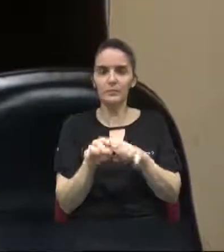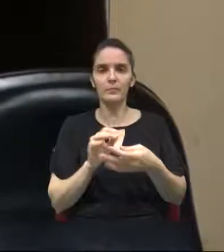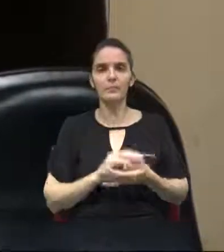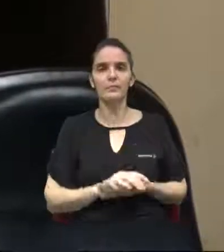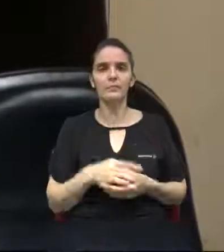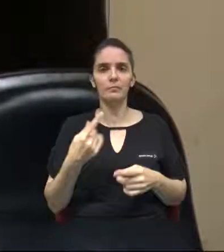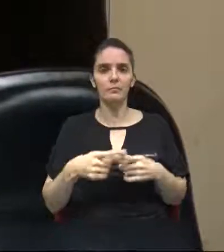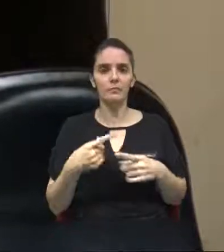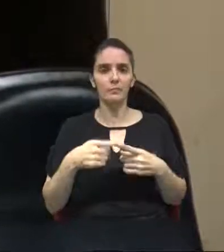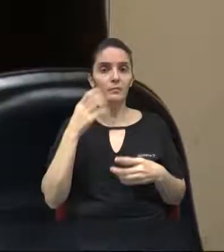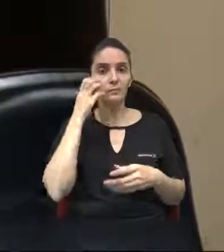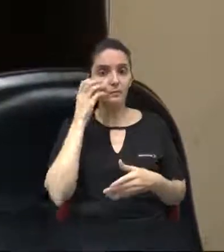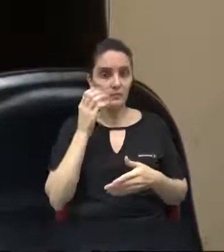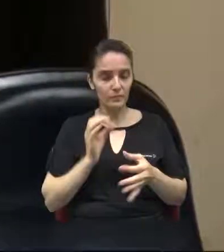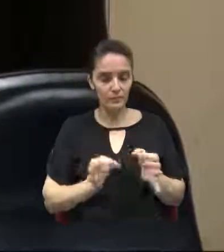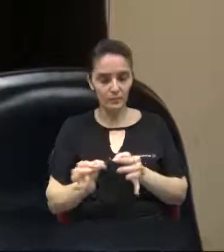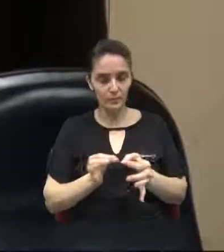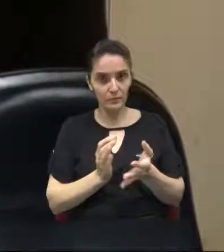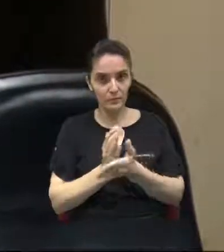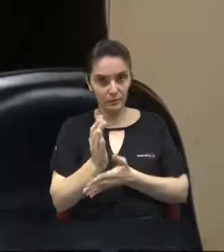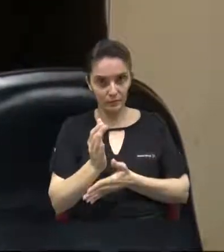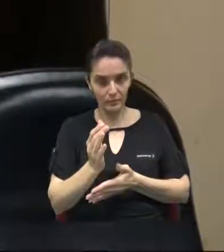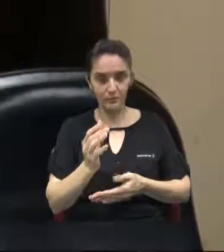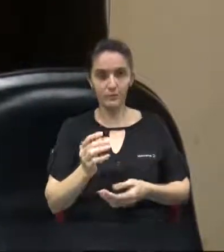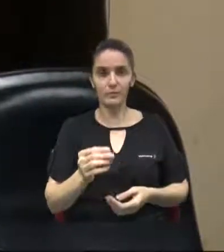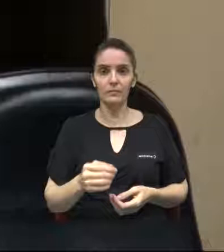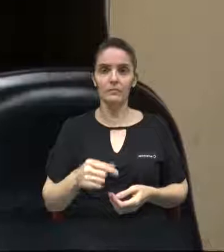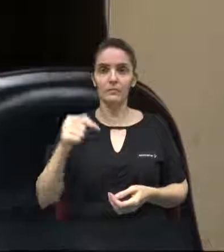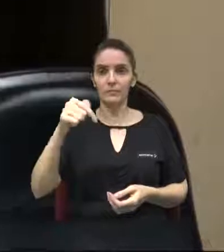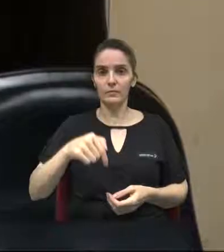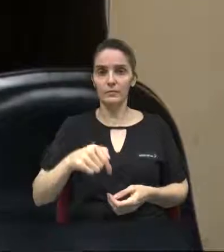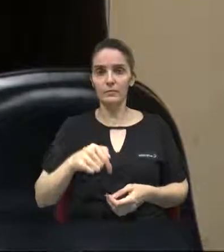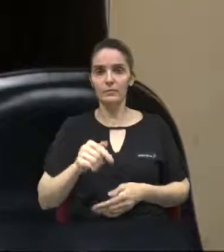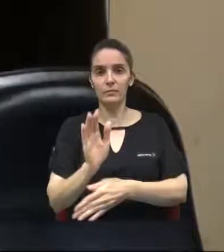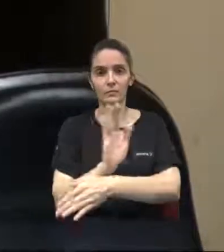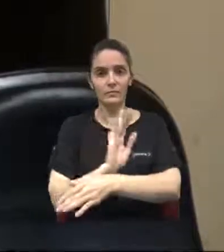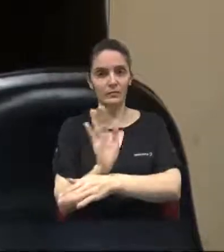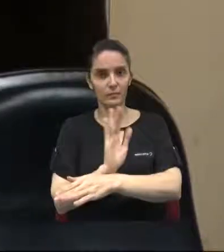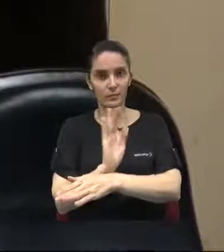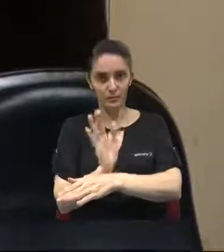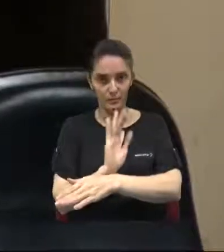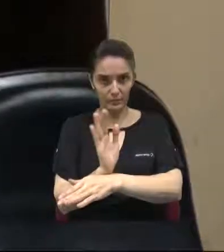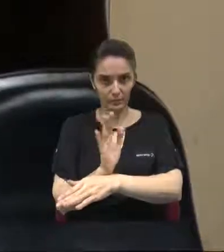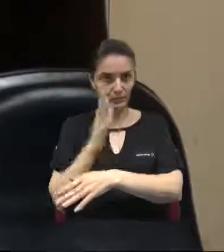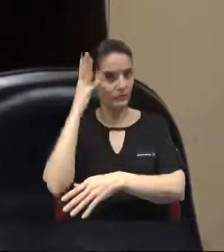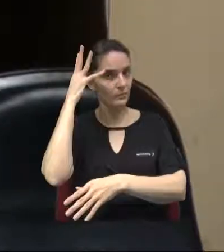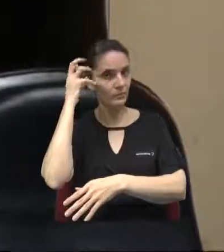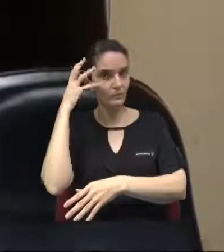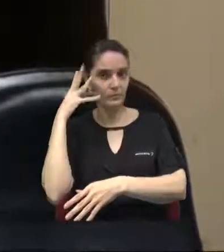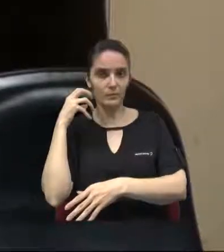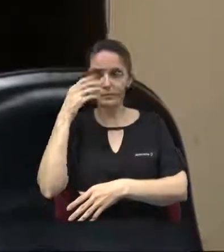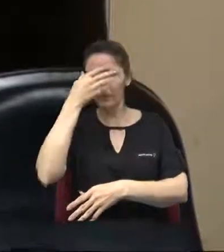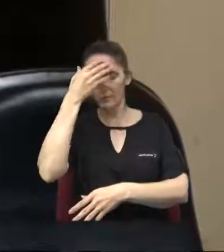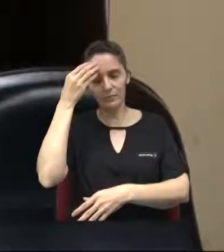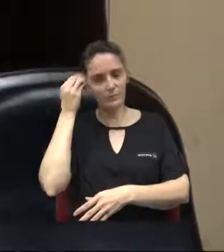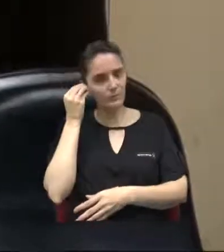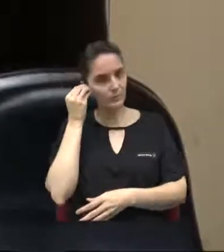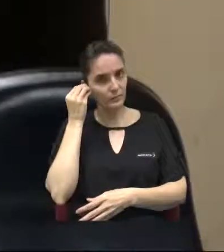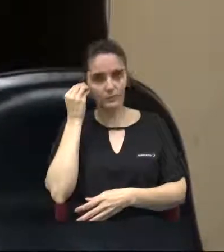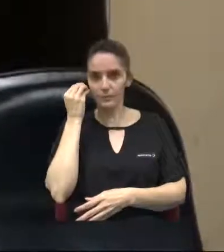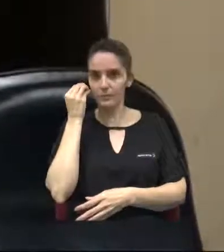projeto aprovado aqui, quando foi passado aquele filme lá, que eu não me esqueço jamais, eu não